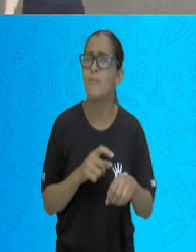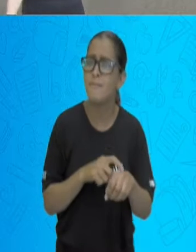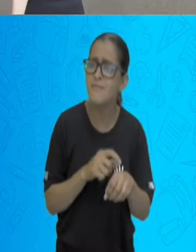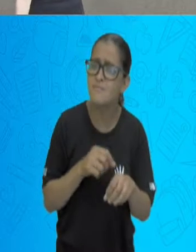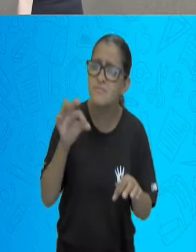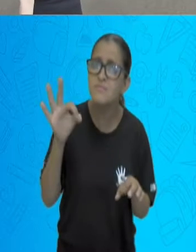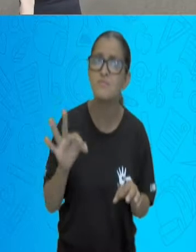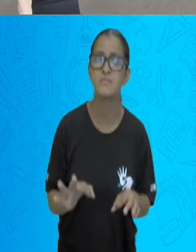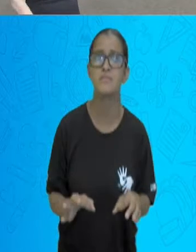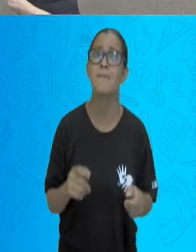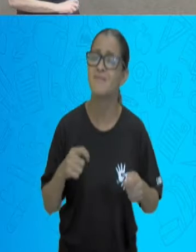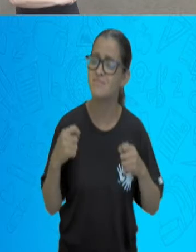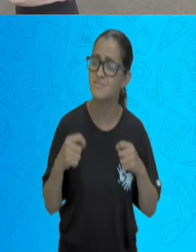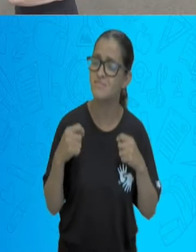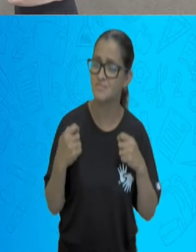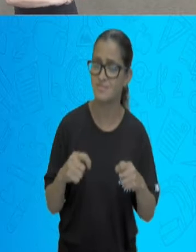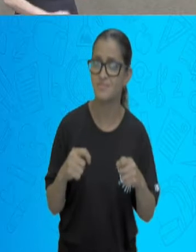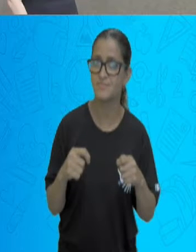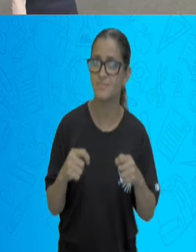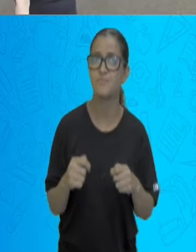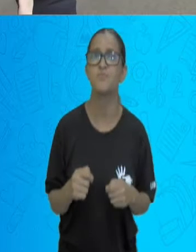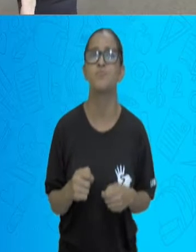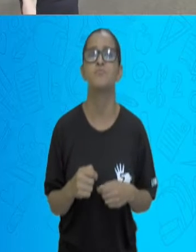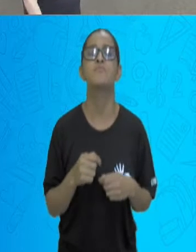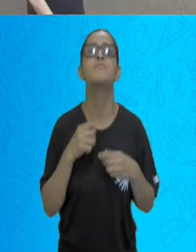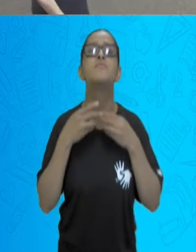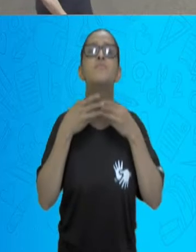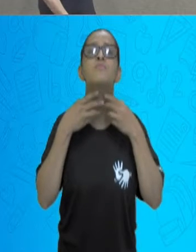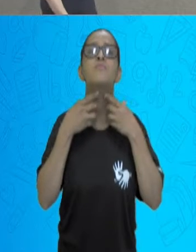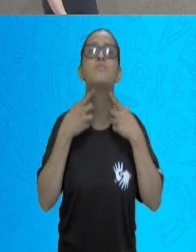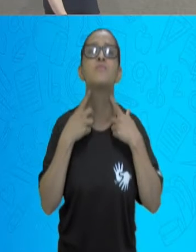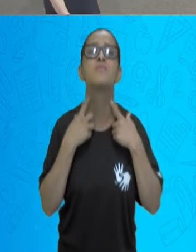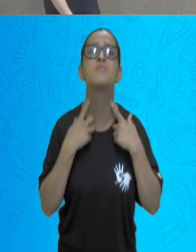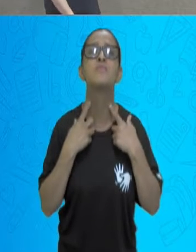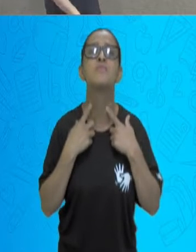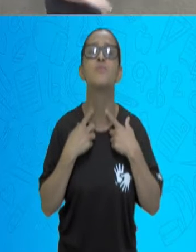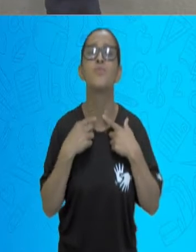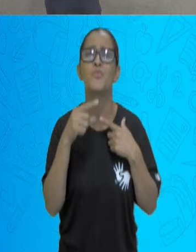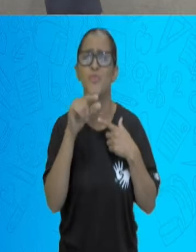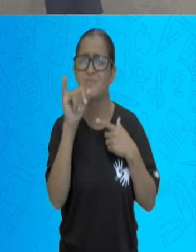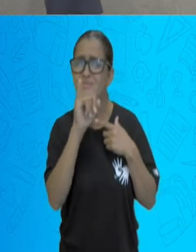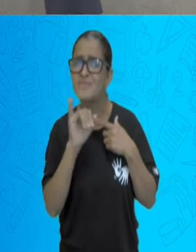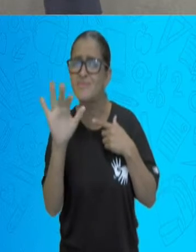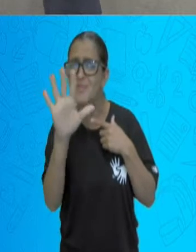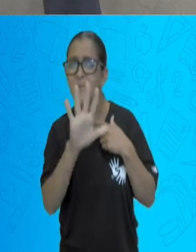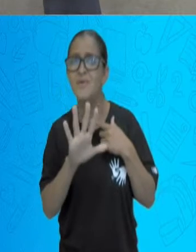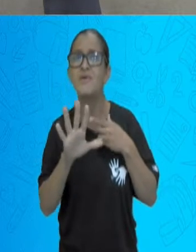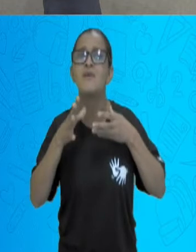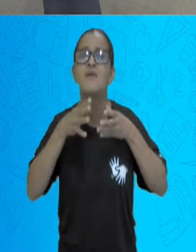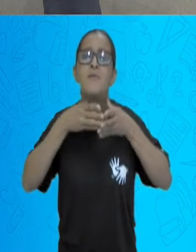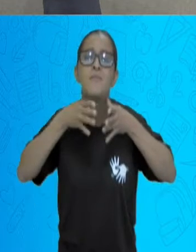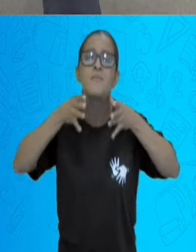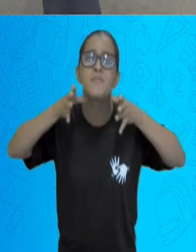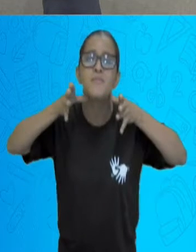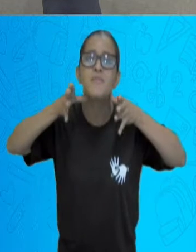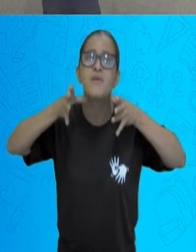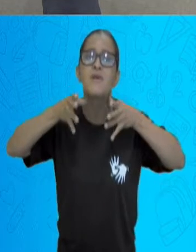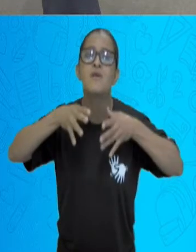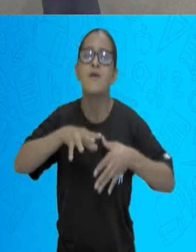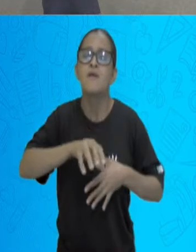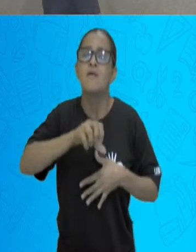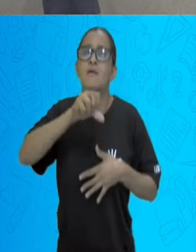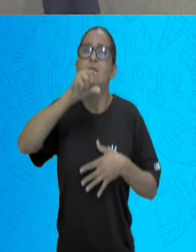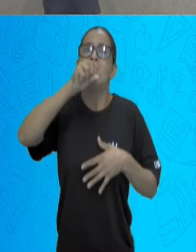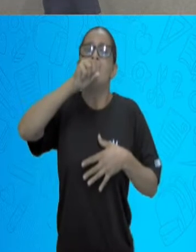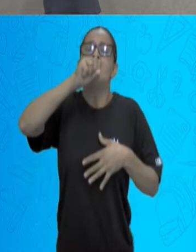Não. As pregas vocais, elas estão acontecendo aqui, olha, ela se abre para o ar